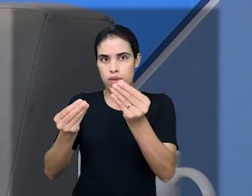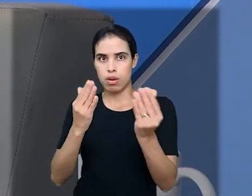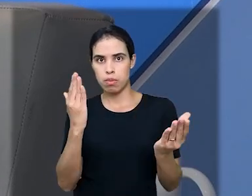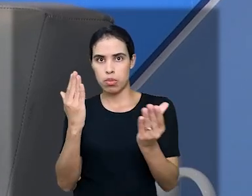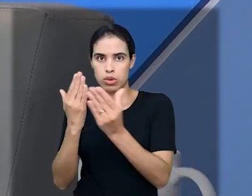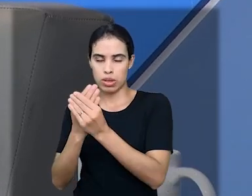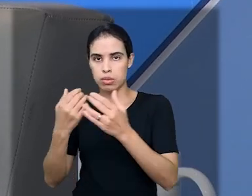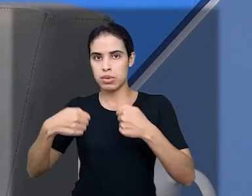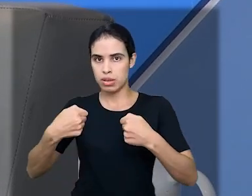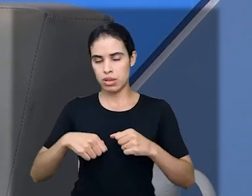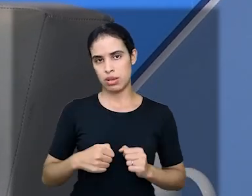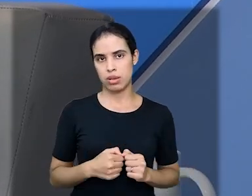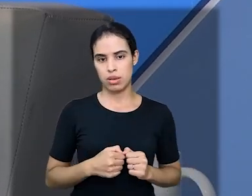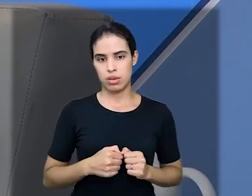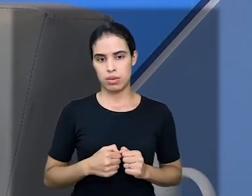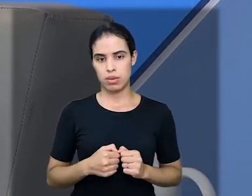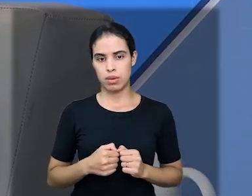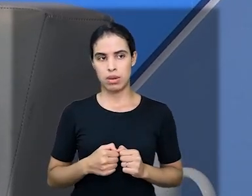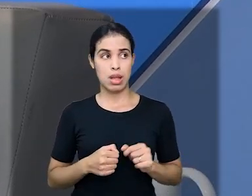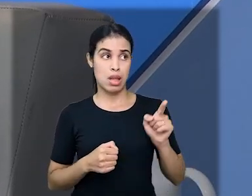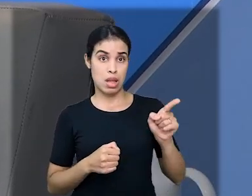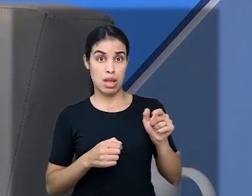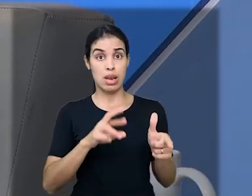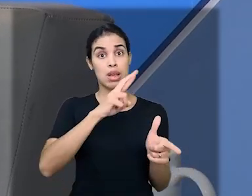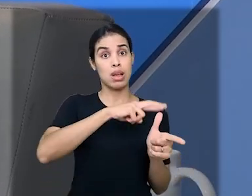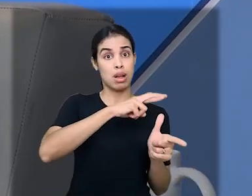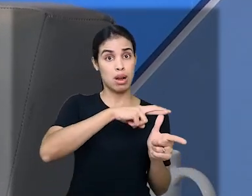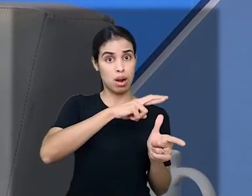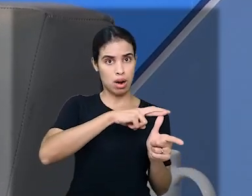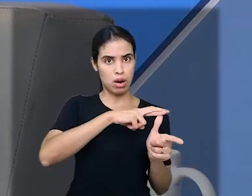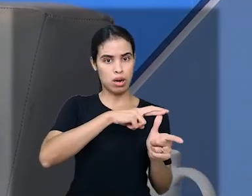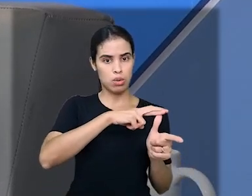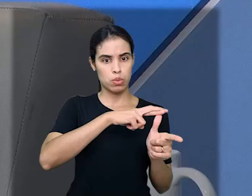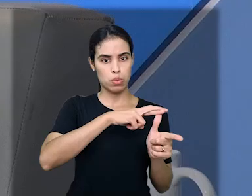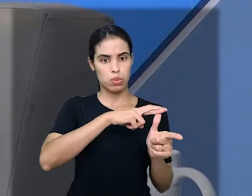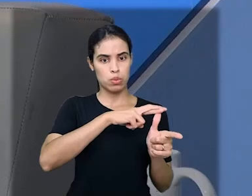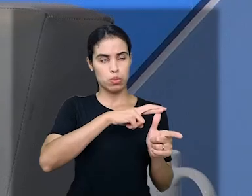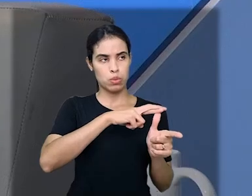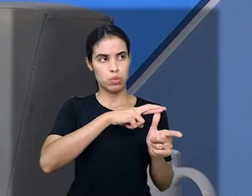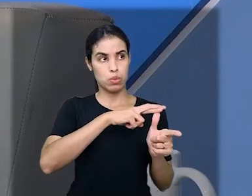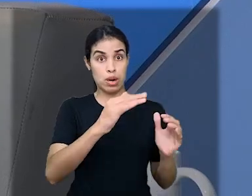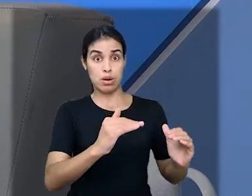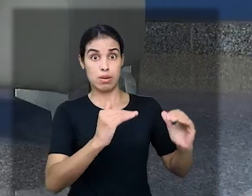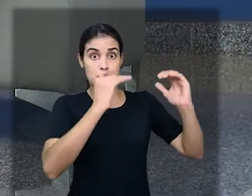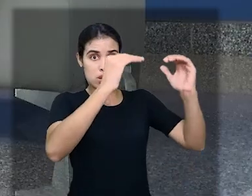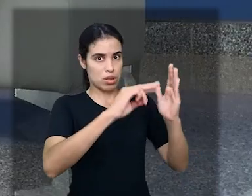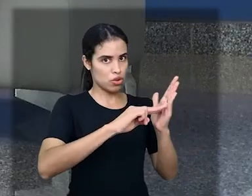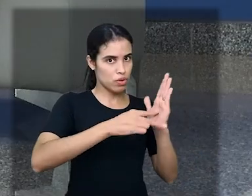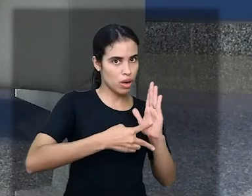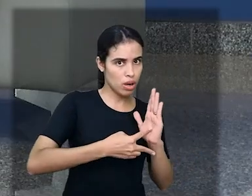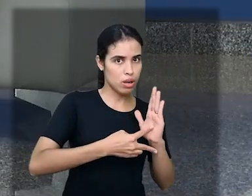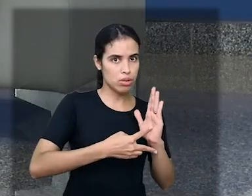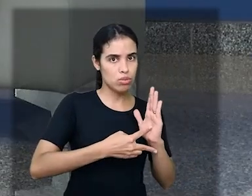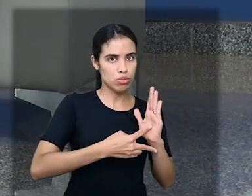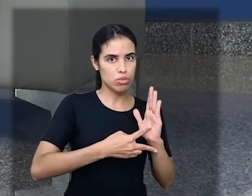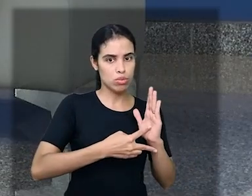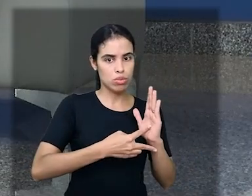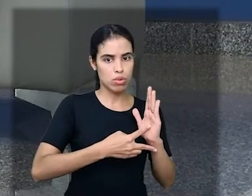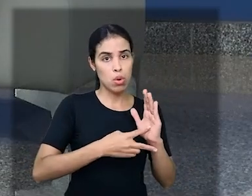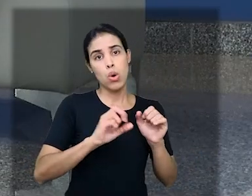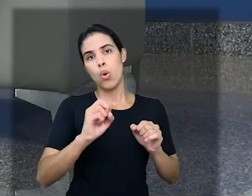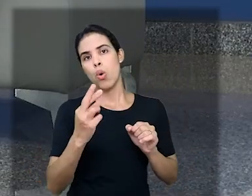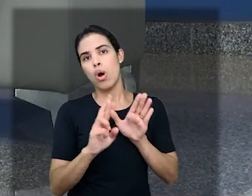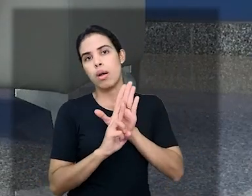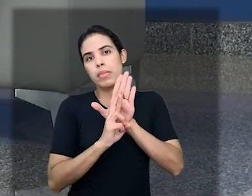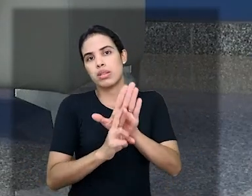que possui estabilidade por exercício de cargo de dirigente sindical não pode ser... Ou integrante